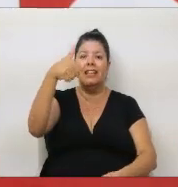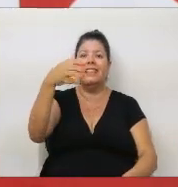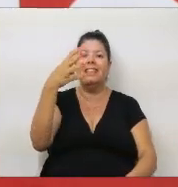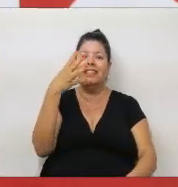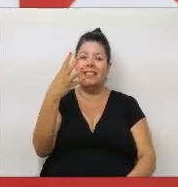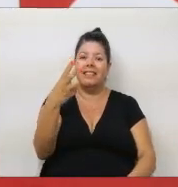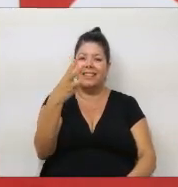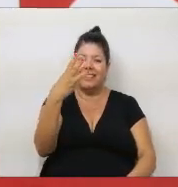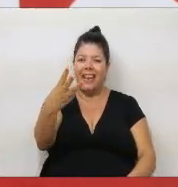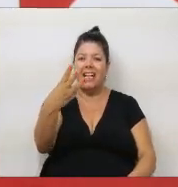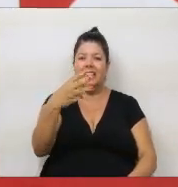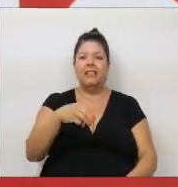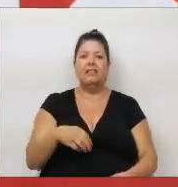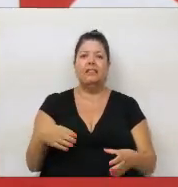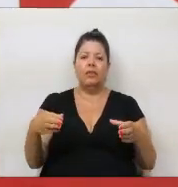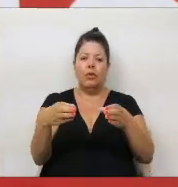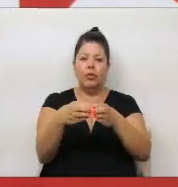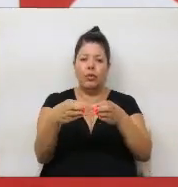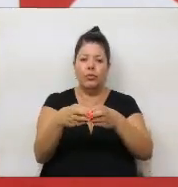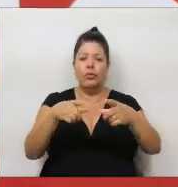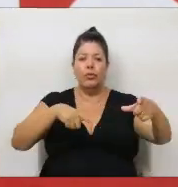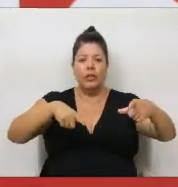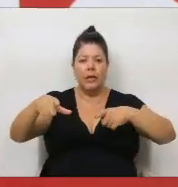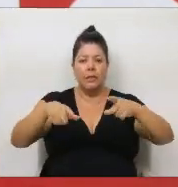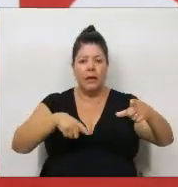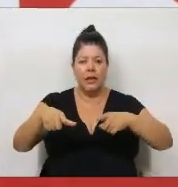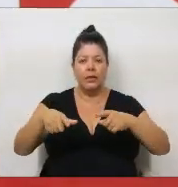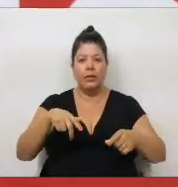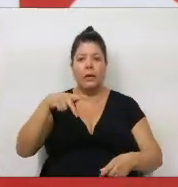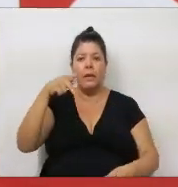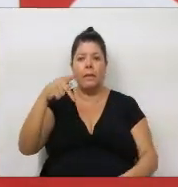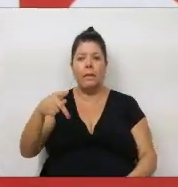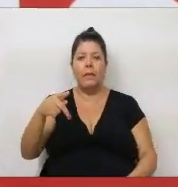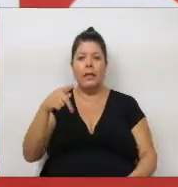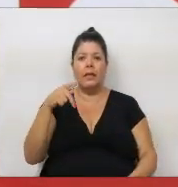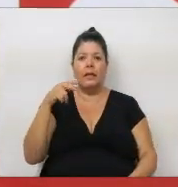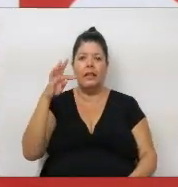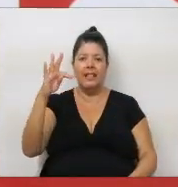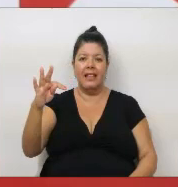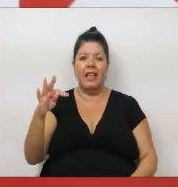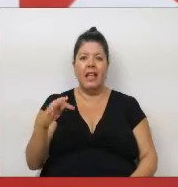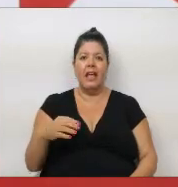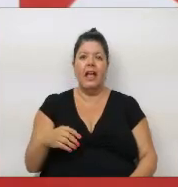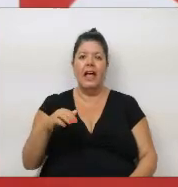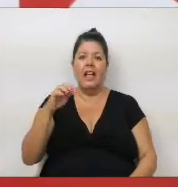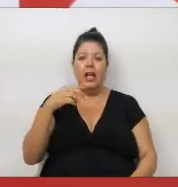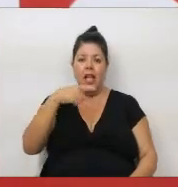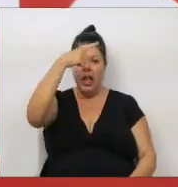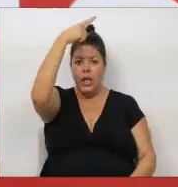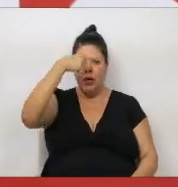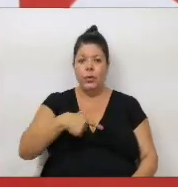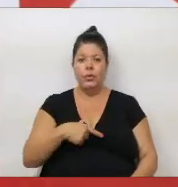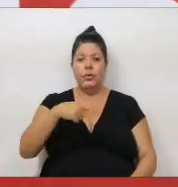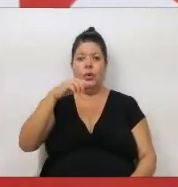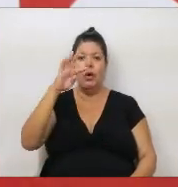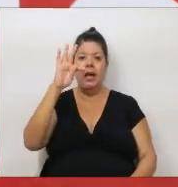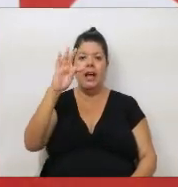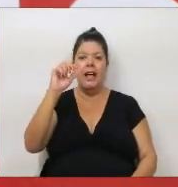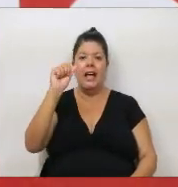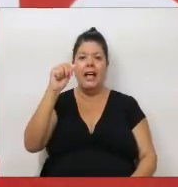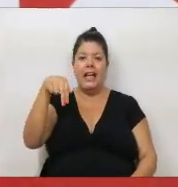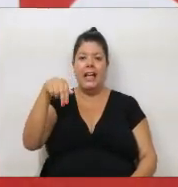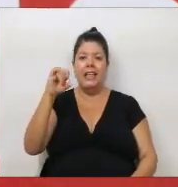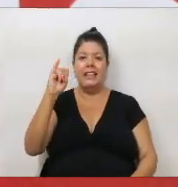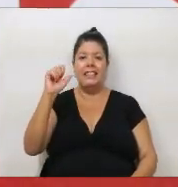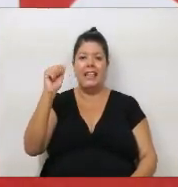Partido dos Trabalhadores. Eu sou Tânia Ferreira, meu vice é o professor Janga, e nós temos uma bela nominata de candidatos